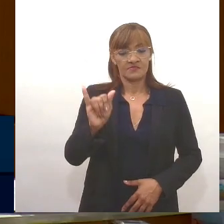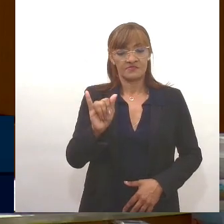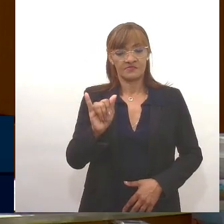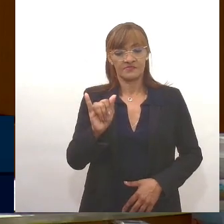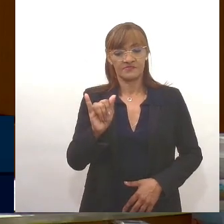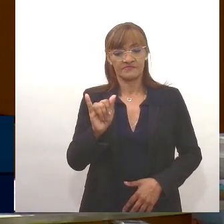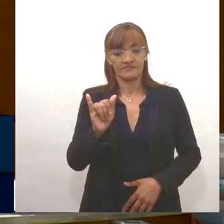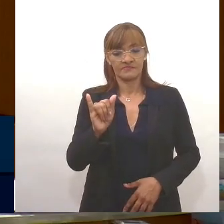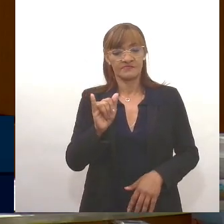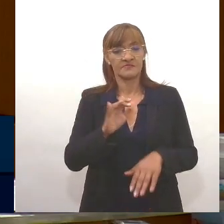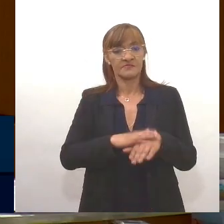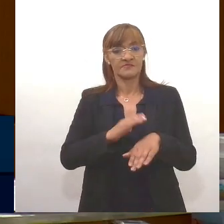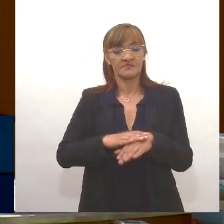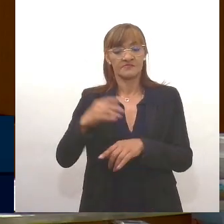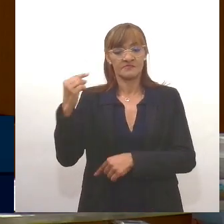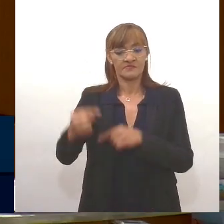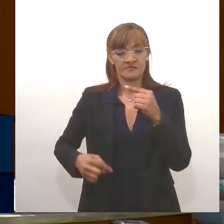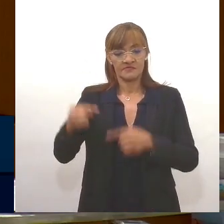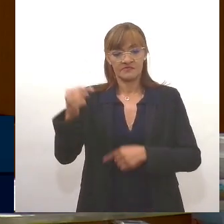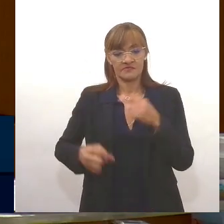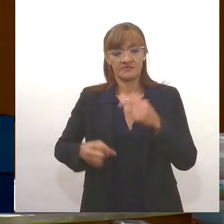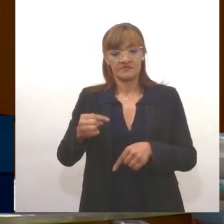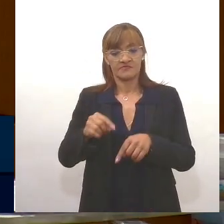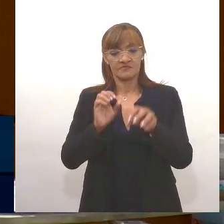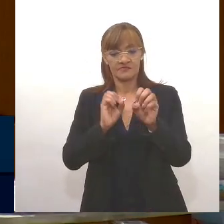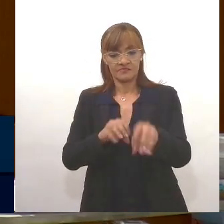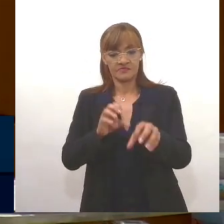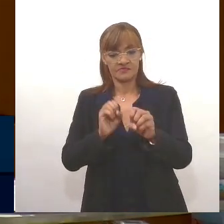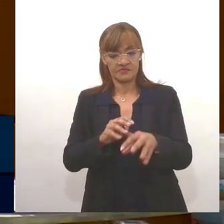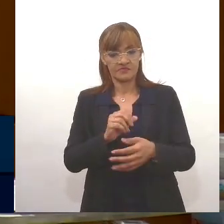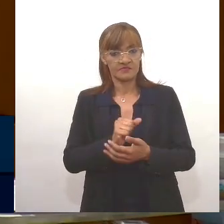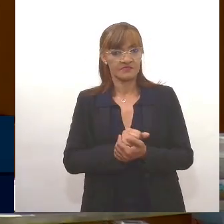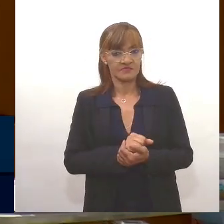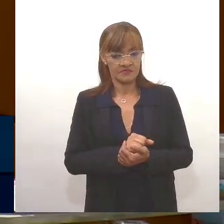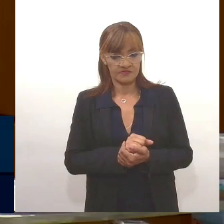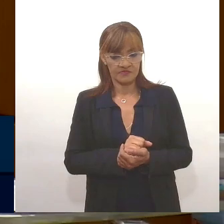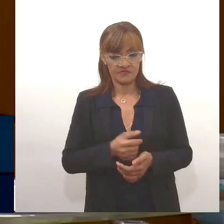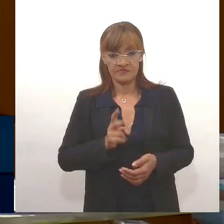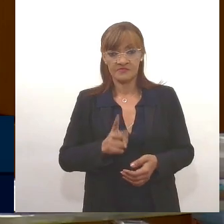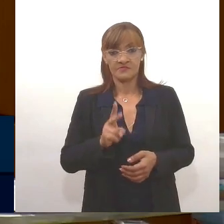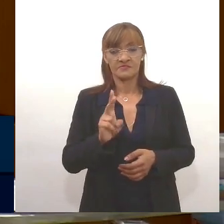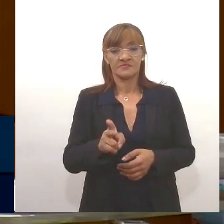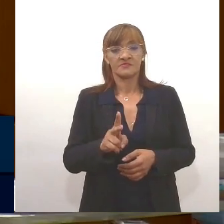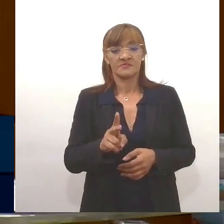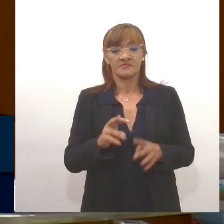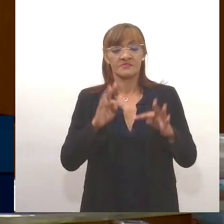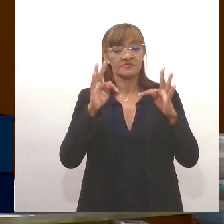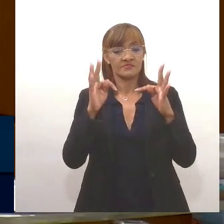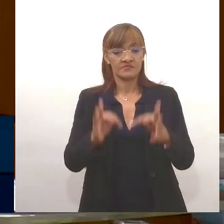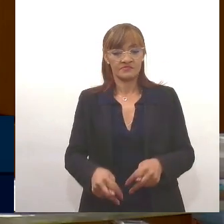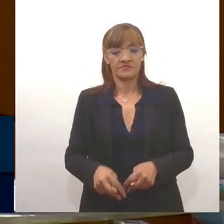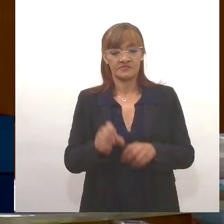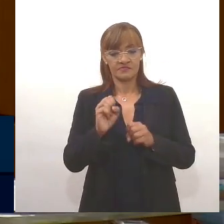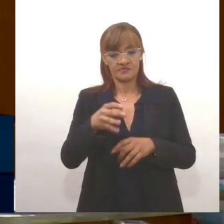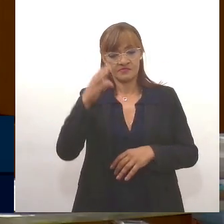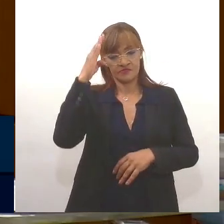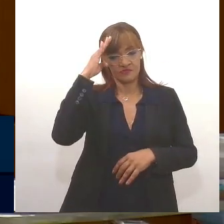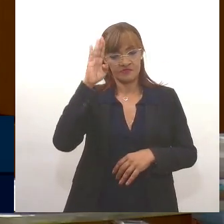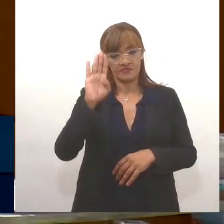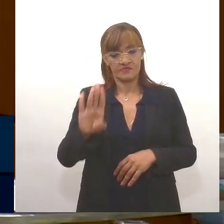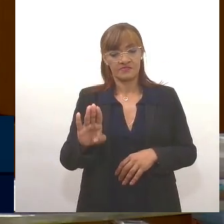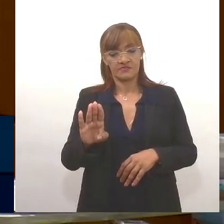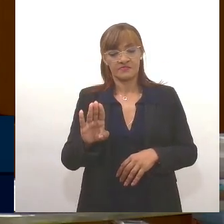mais na educação não só a educação formal mas principalmente na escola na